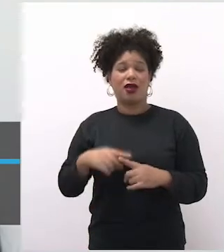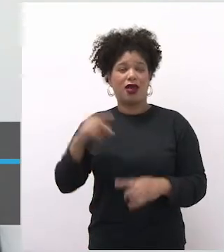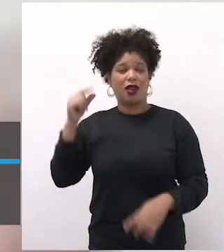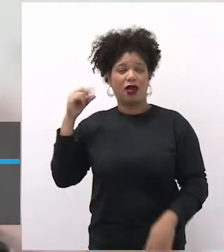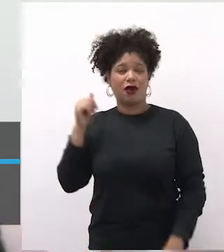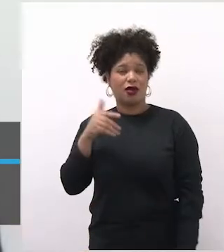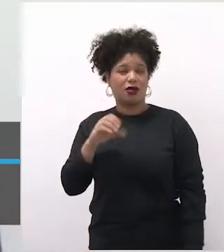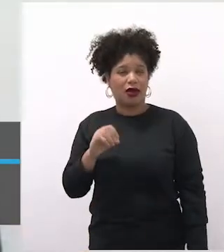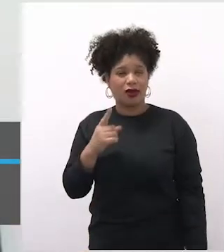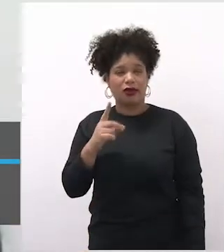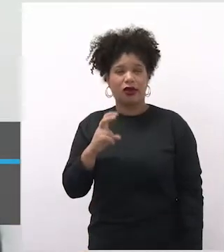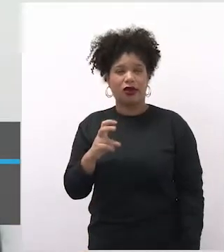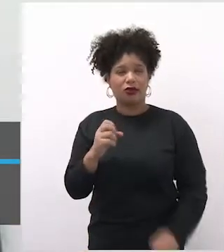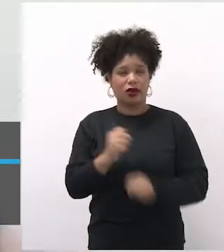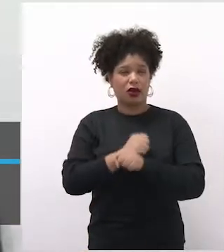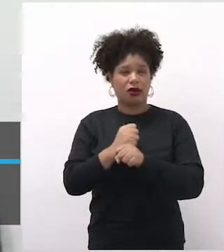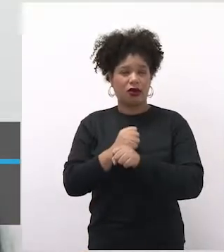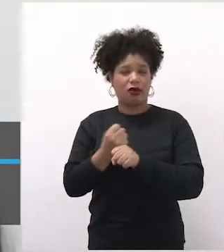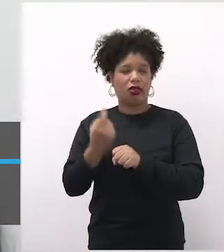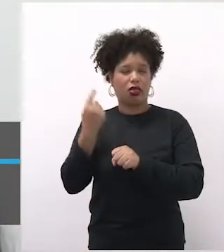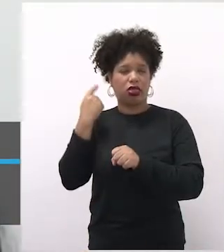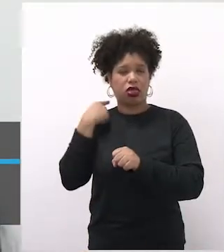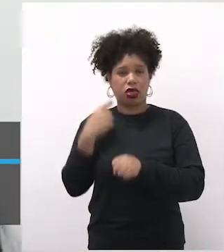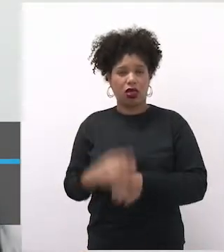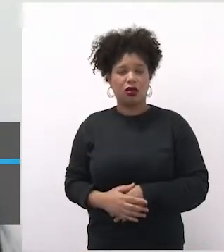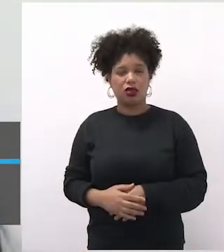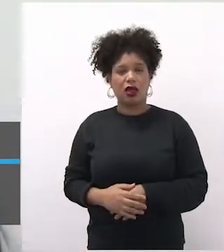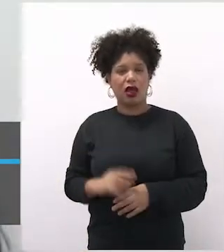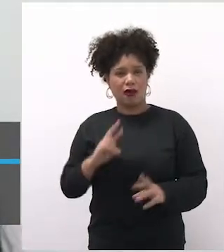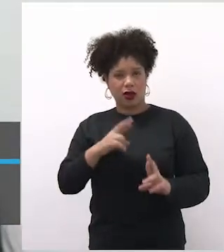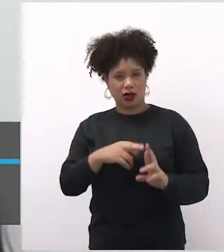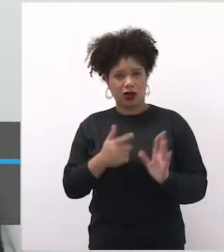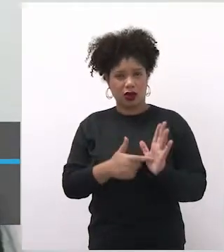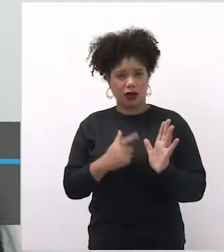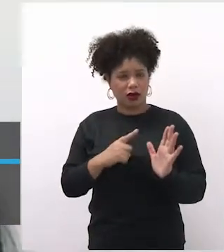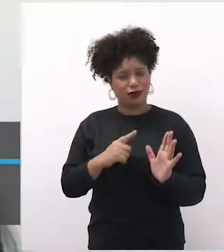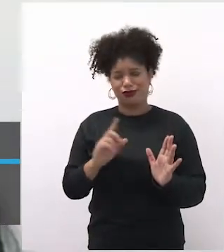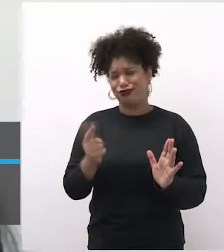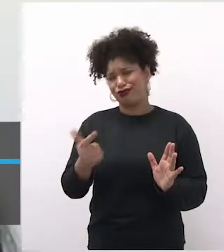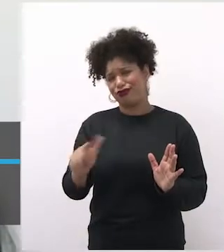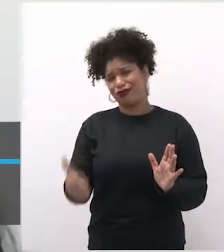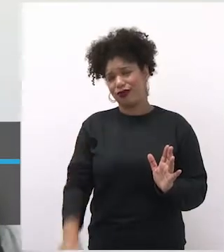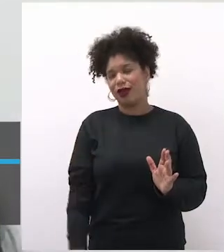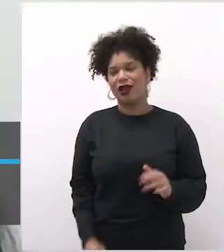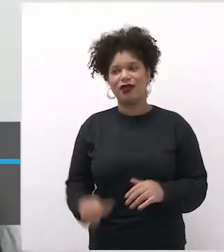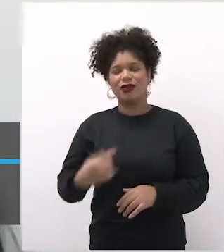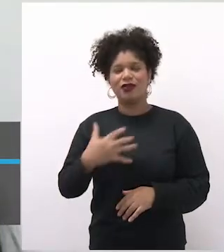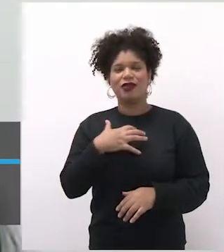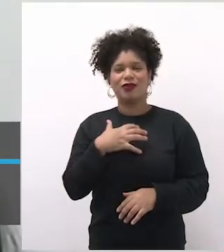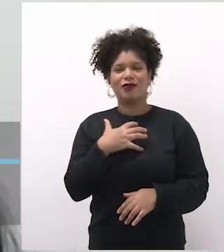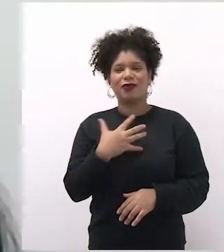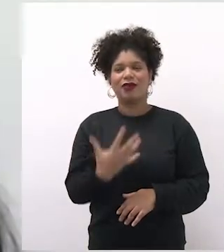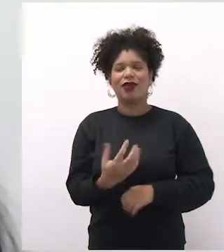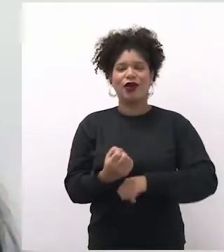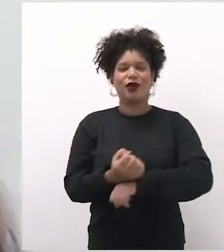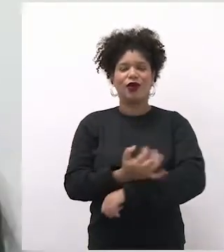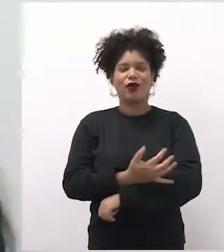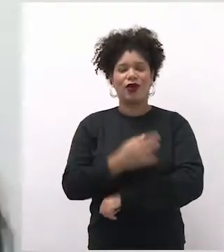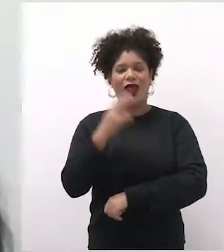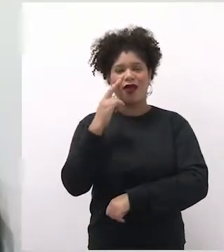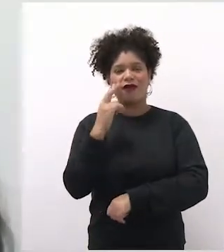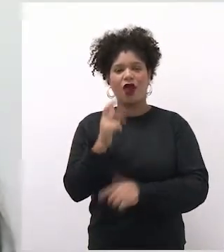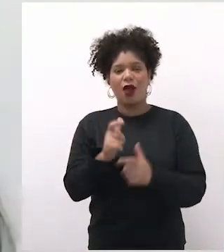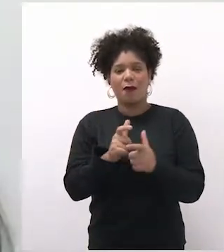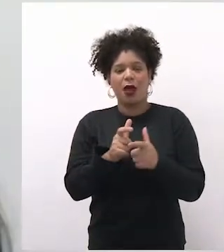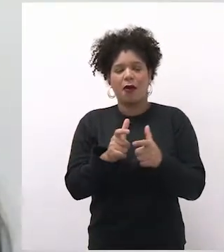era muito mais difícil da gente ver. Então, para a gente, foi uma experiência muito emocionante, né? E de ver a abrangência, o